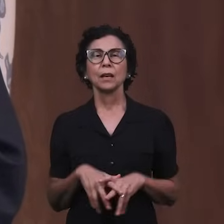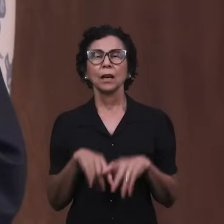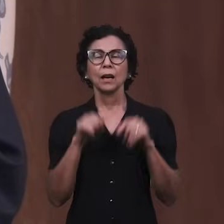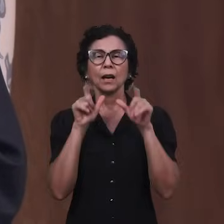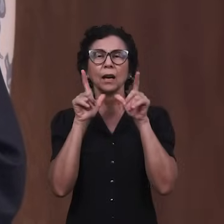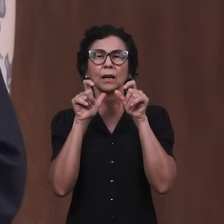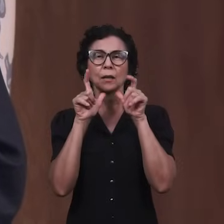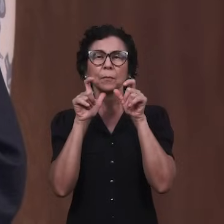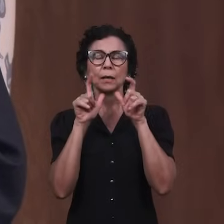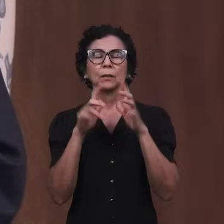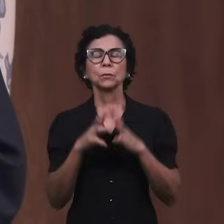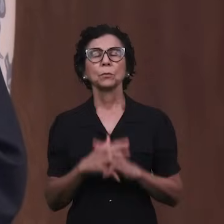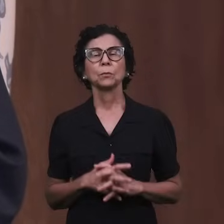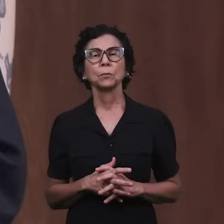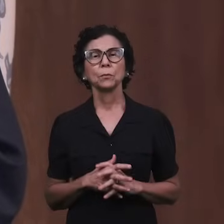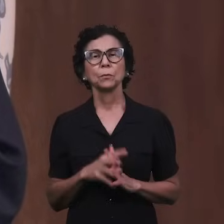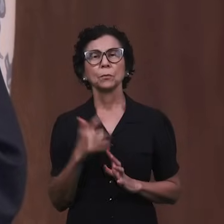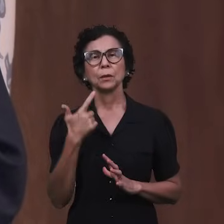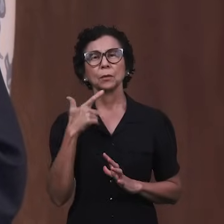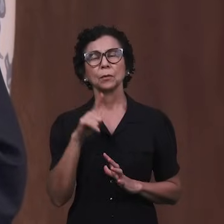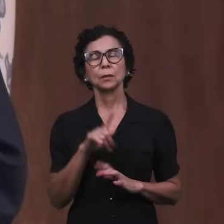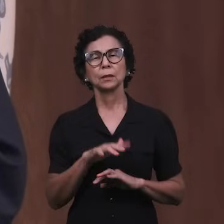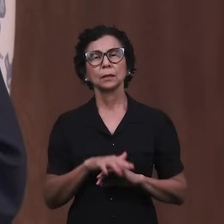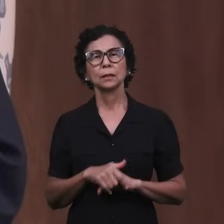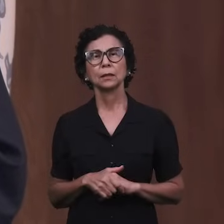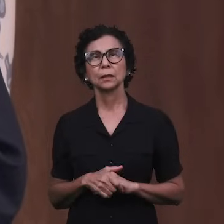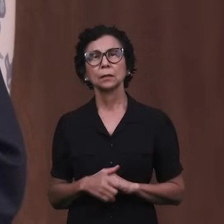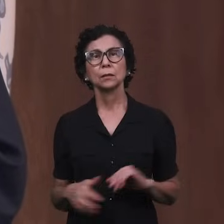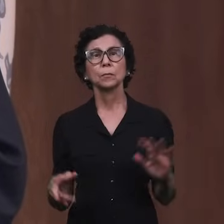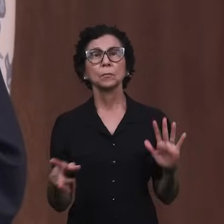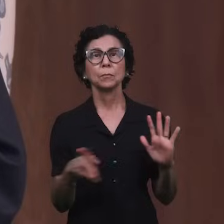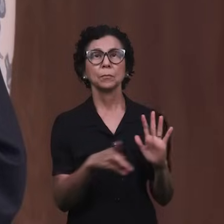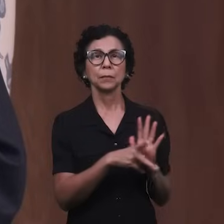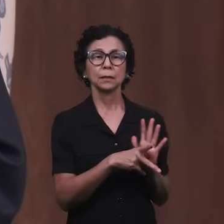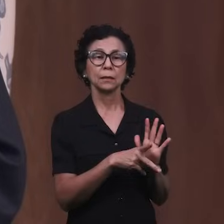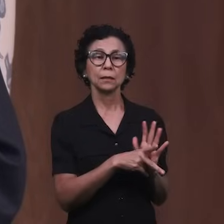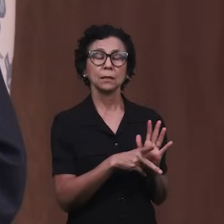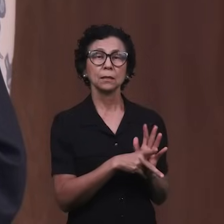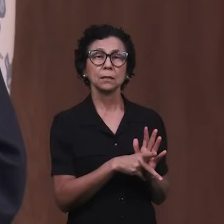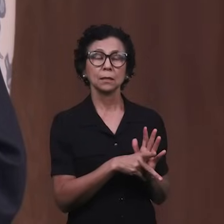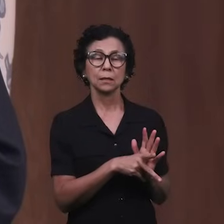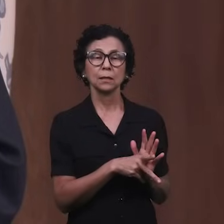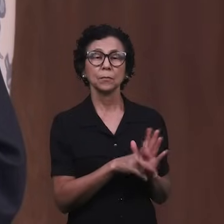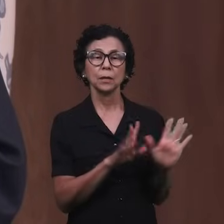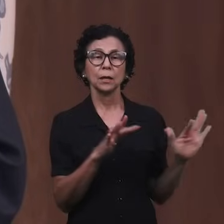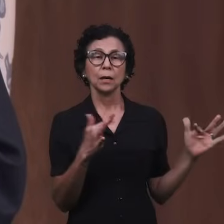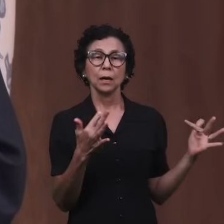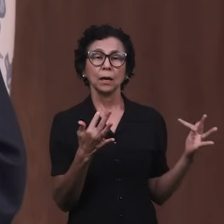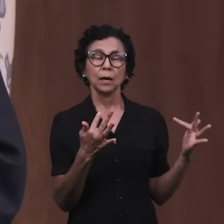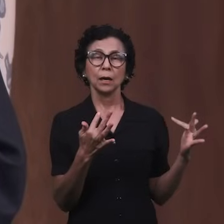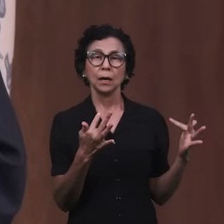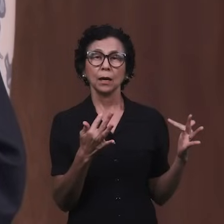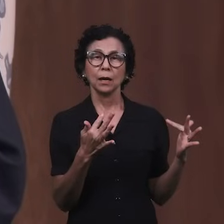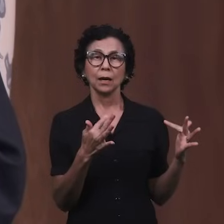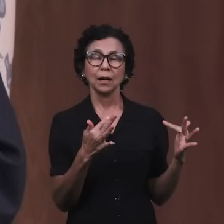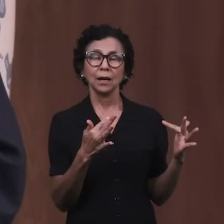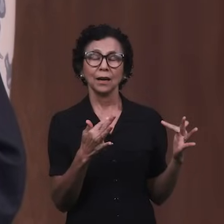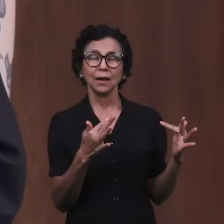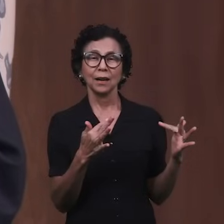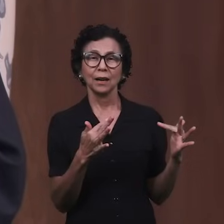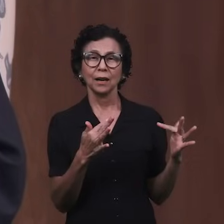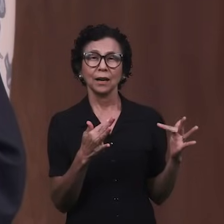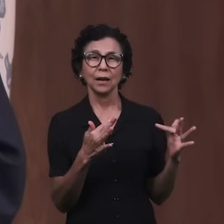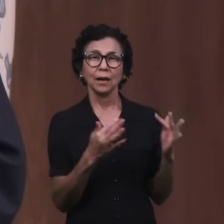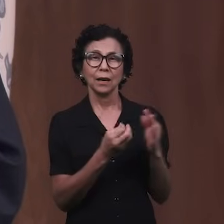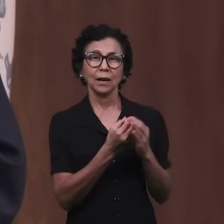né? Então, o aramaico era uma língua semítica pertencente à mesma família do